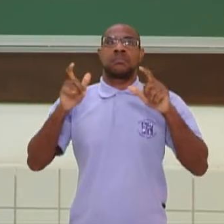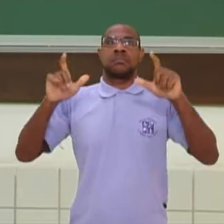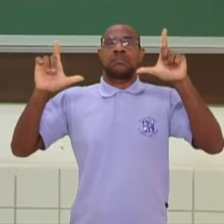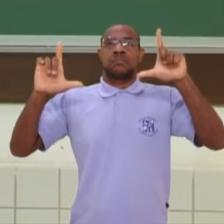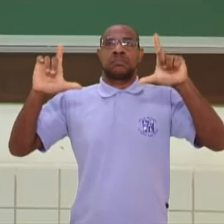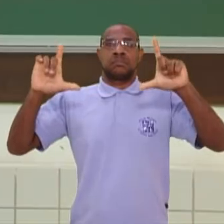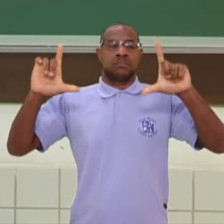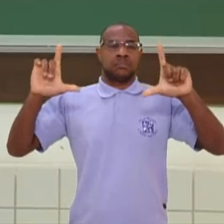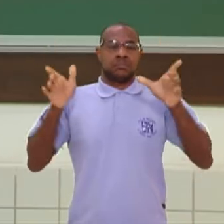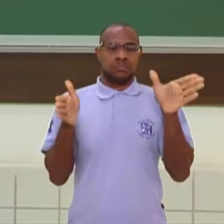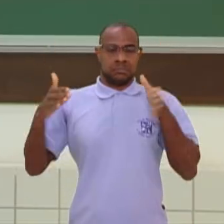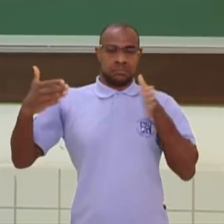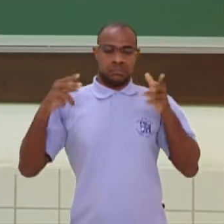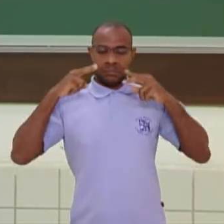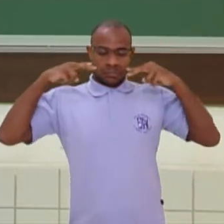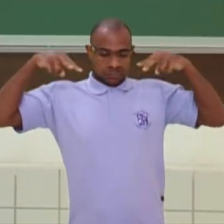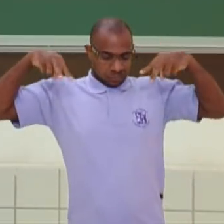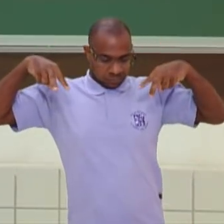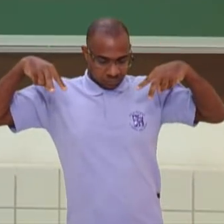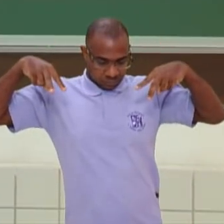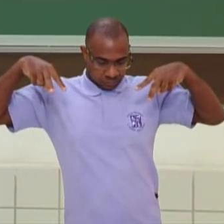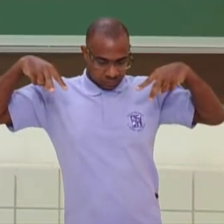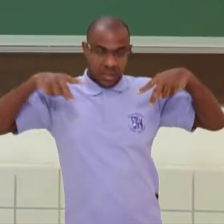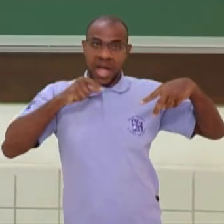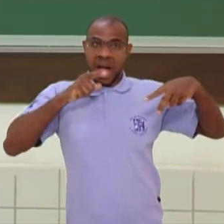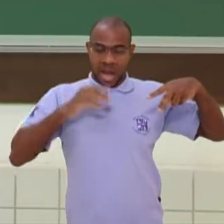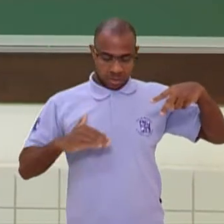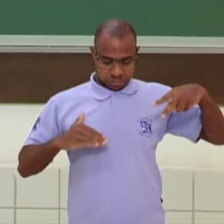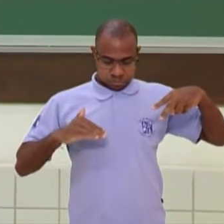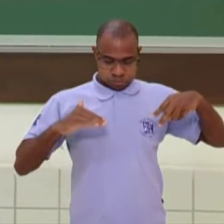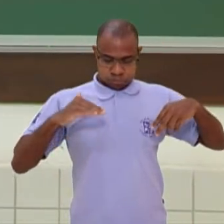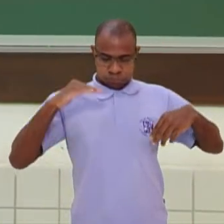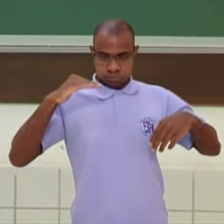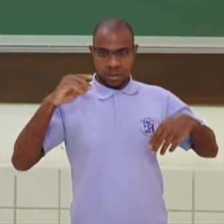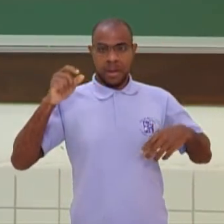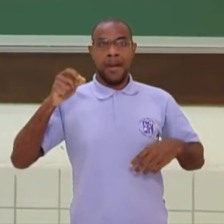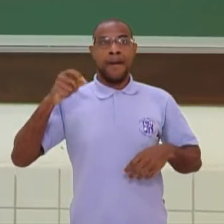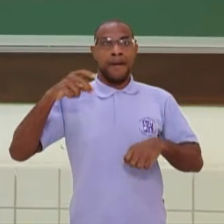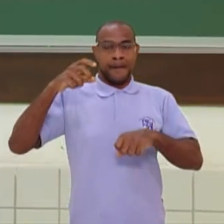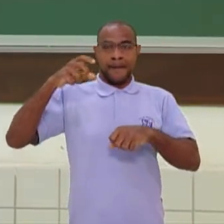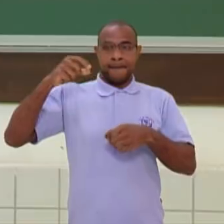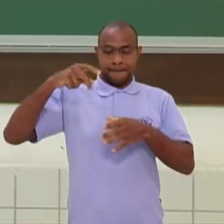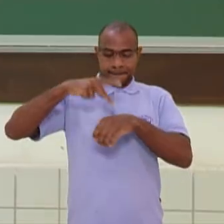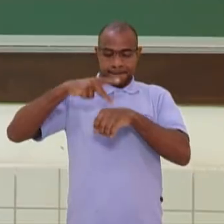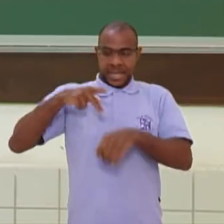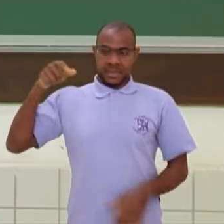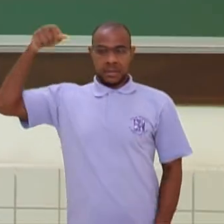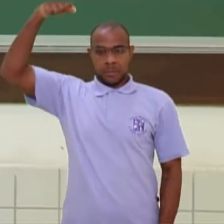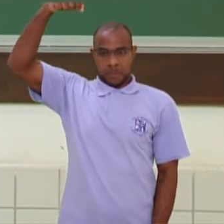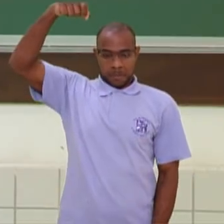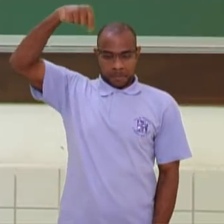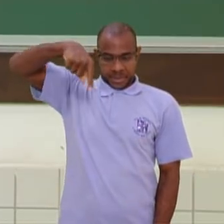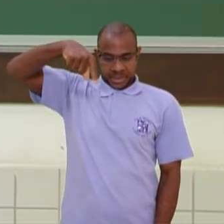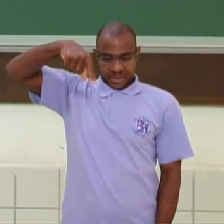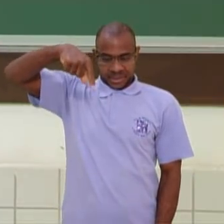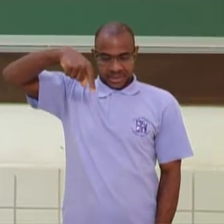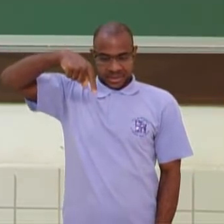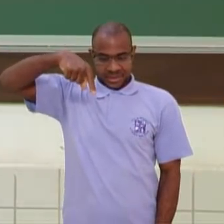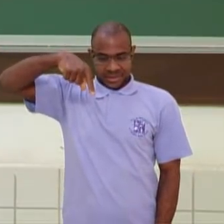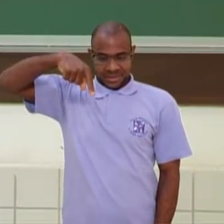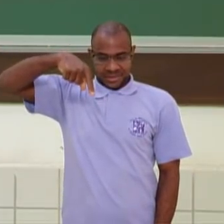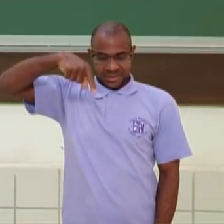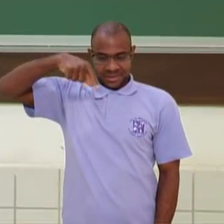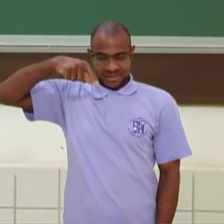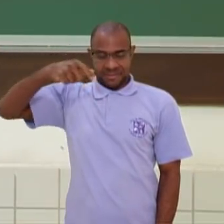cima. Temos ali uma determinada quantidade de água. Eu pego uma pedra e solto nesse aquário. O que você vai perceber?